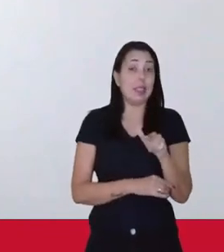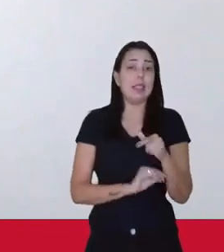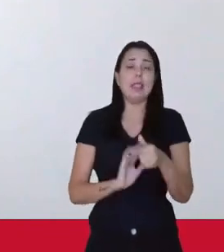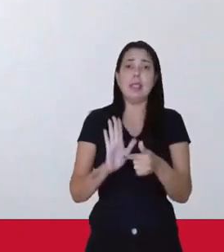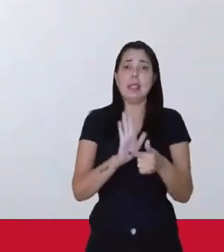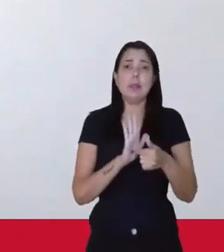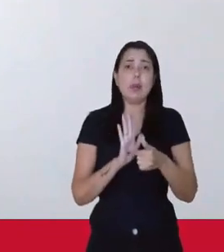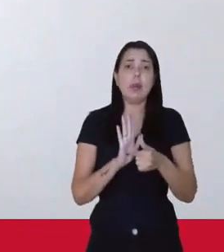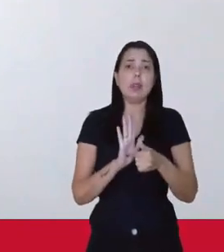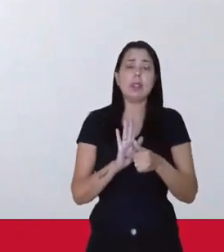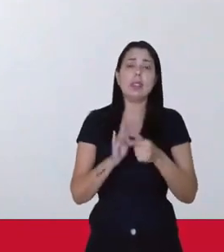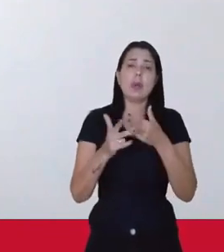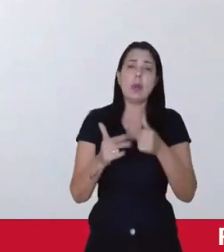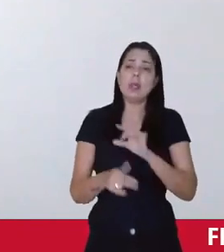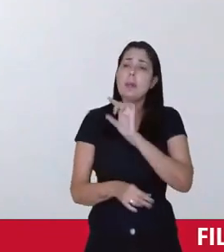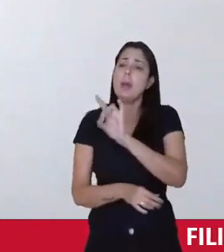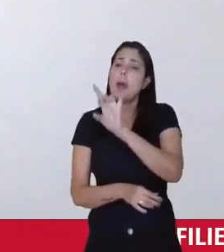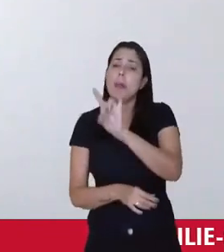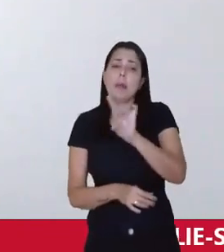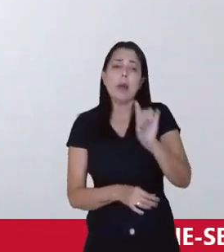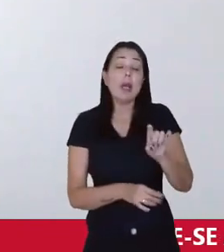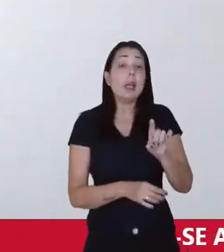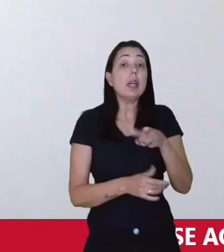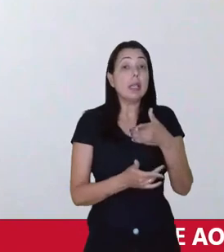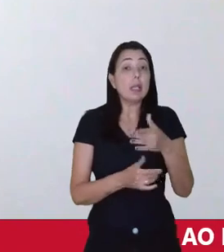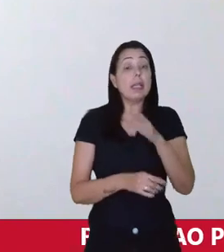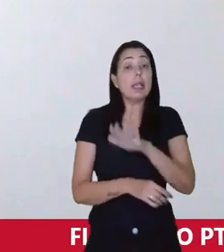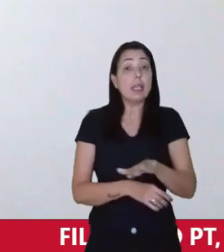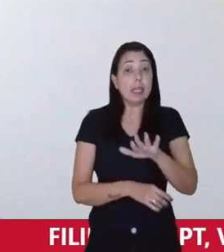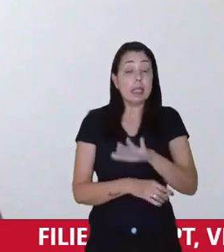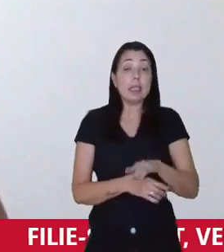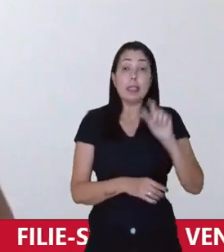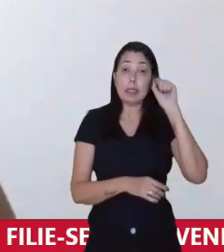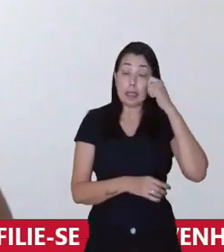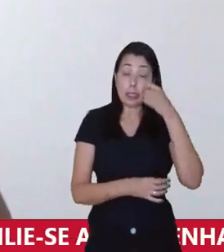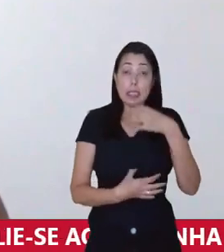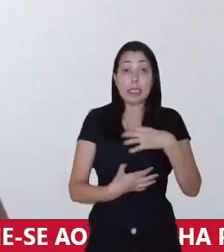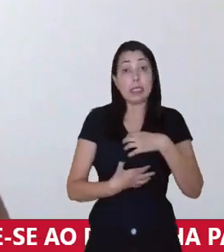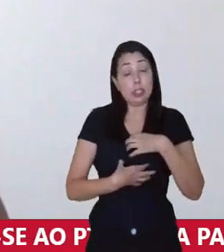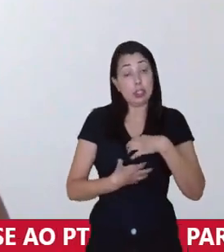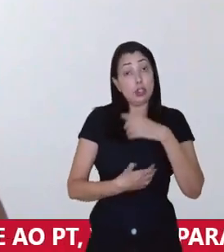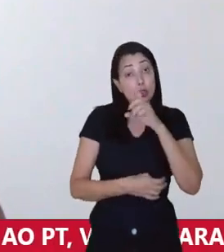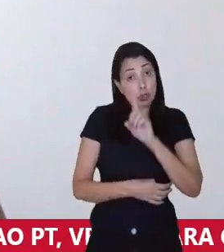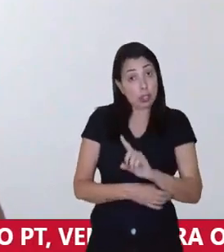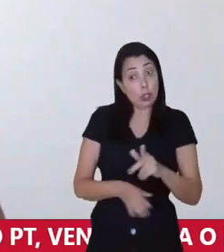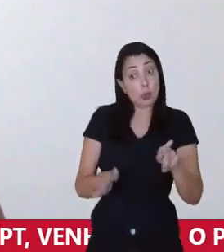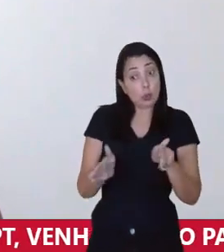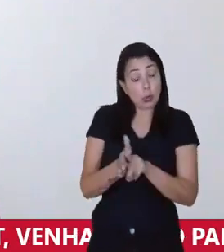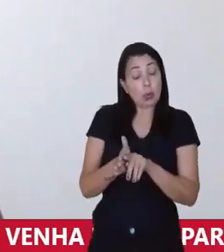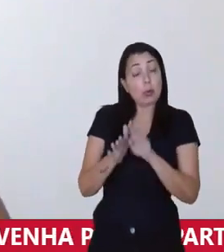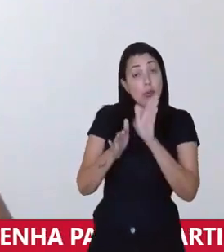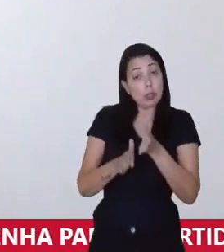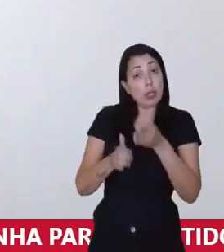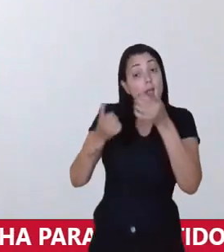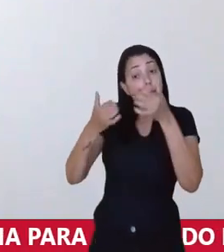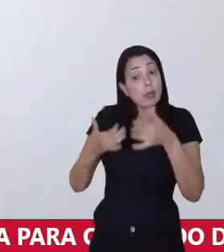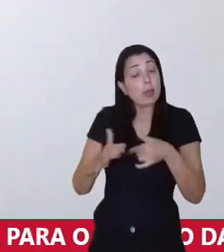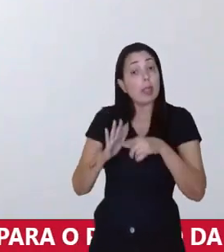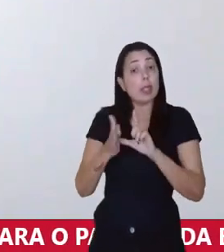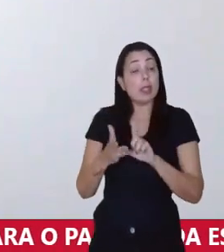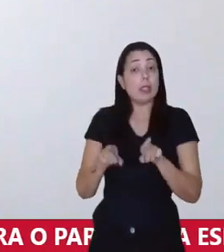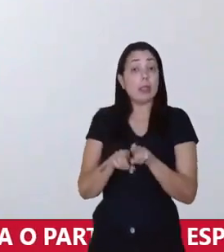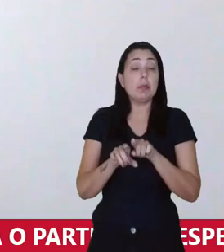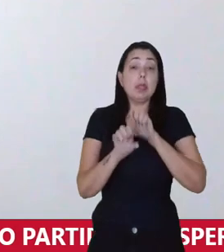traz as especificidades das crianças negras, sim, seja no sentido do direito, como eu disse, no âmbito